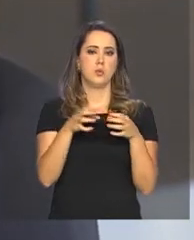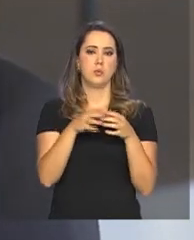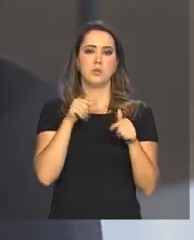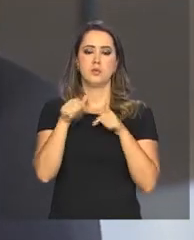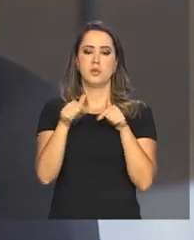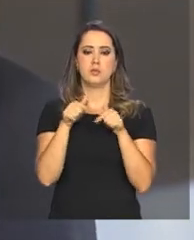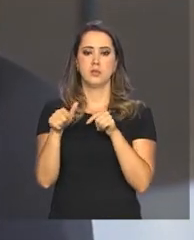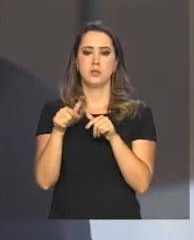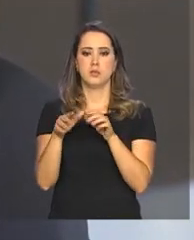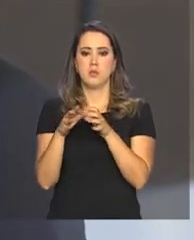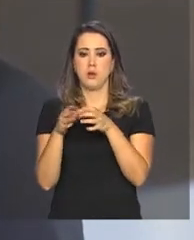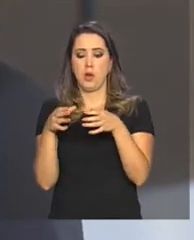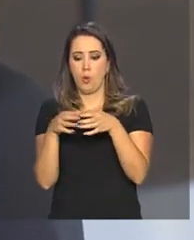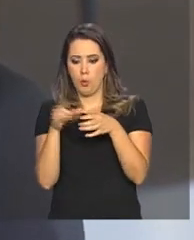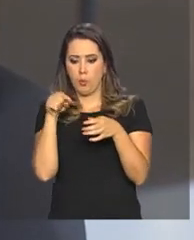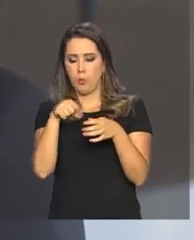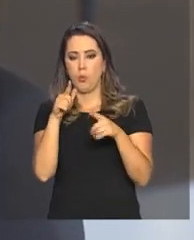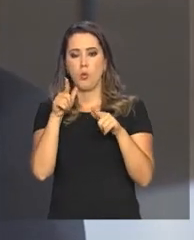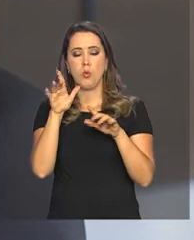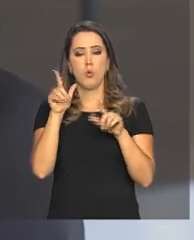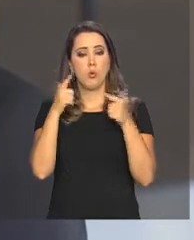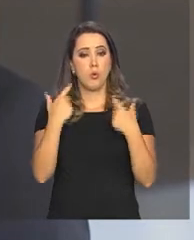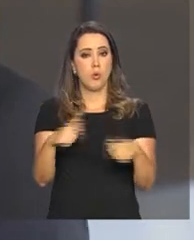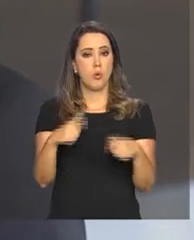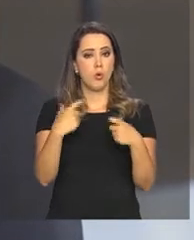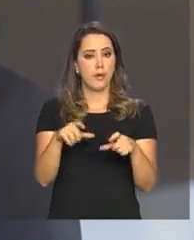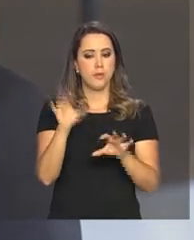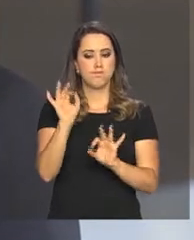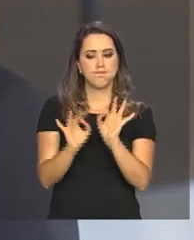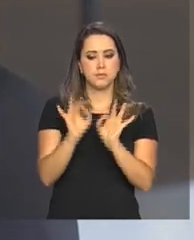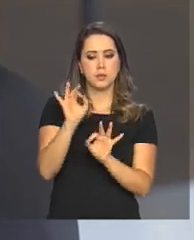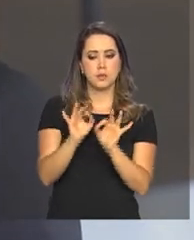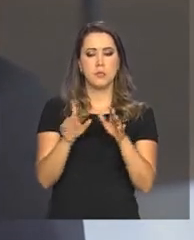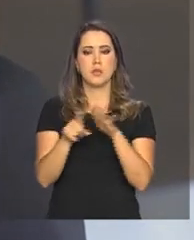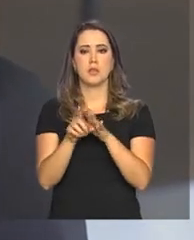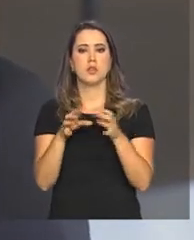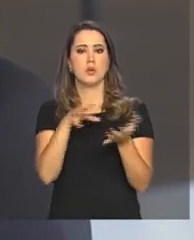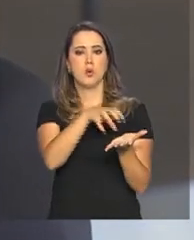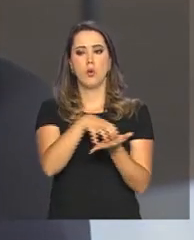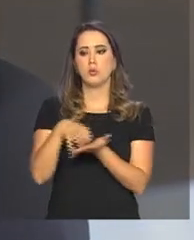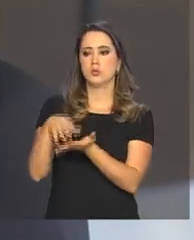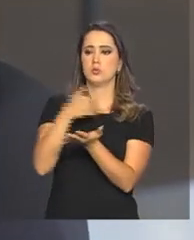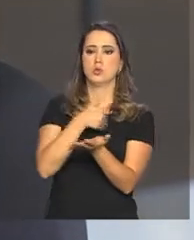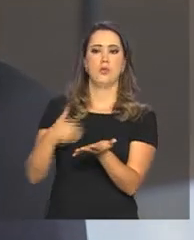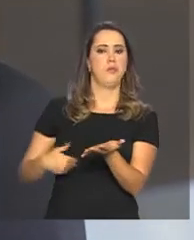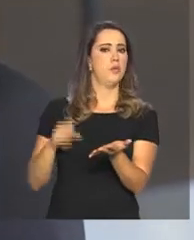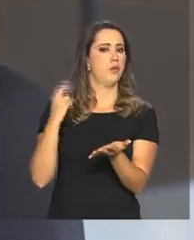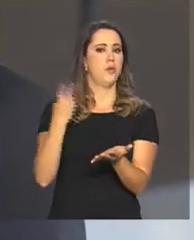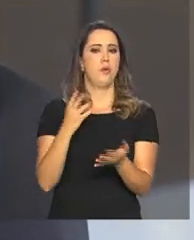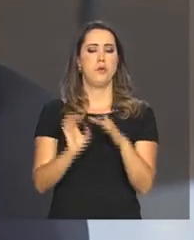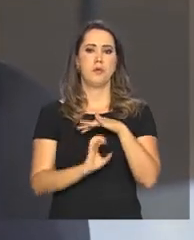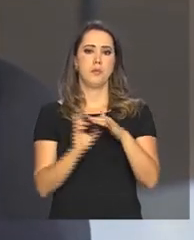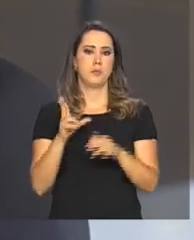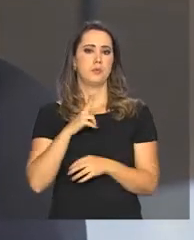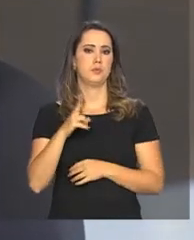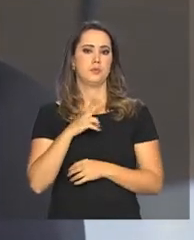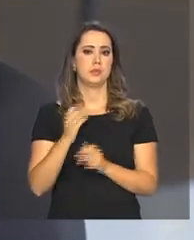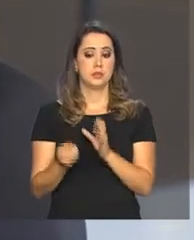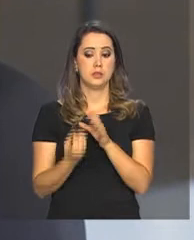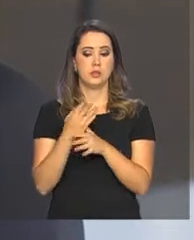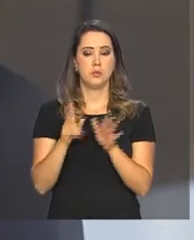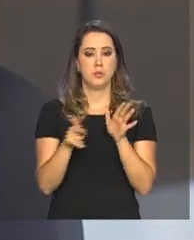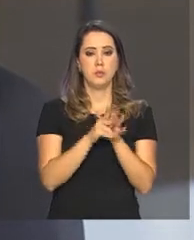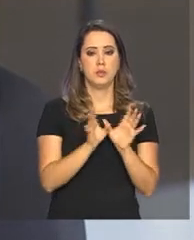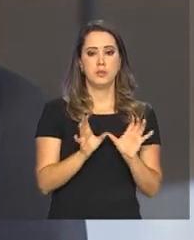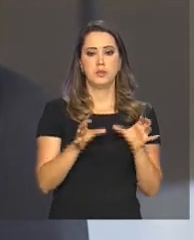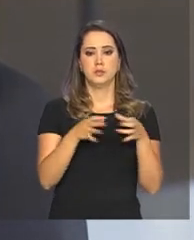funcionar como incubadora para que todos os órgãos públicos e até iniciativa privada é estabeleça comitês desse tipo dentro de